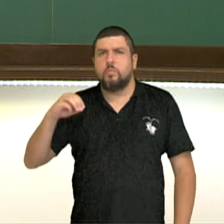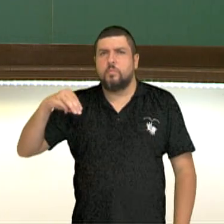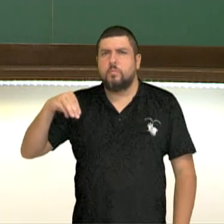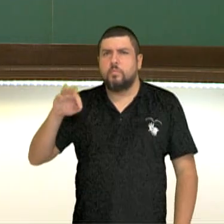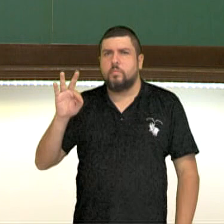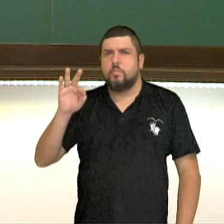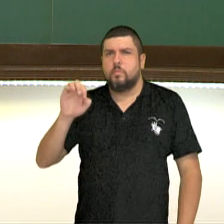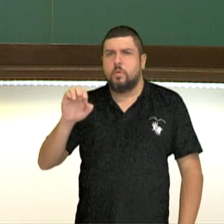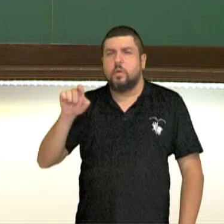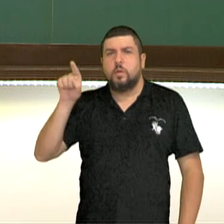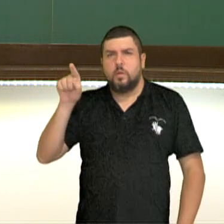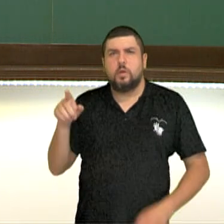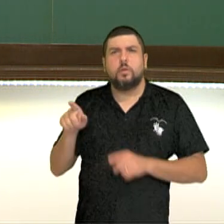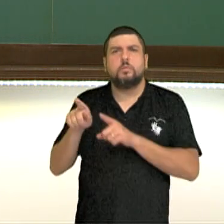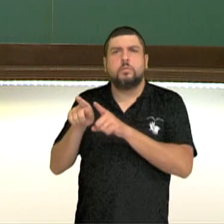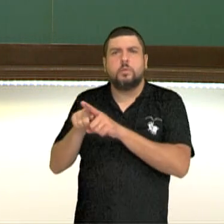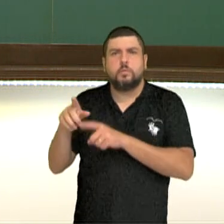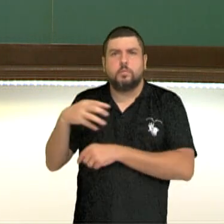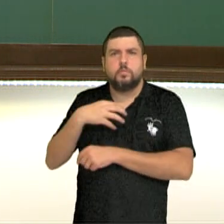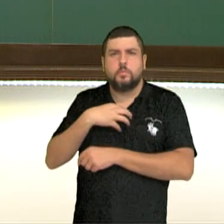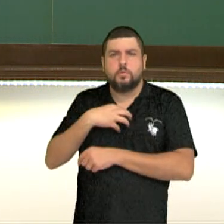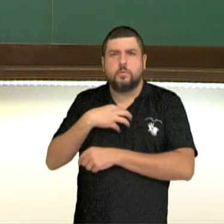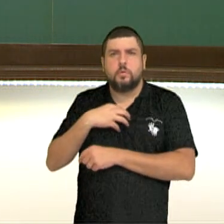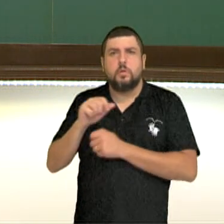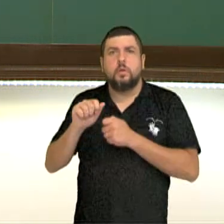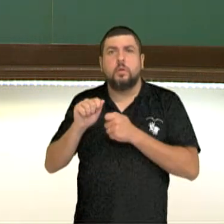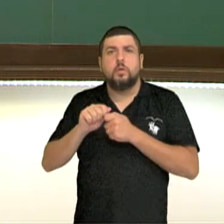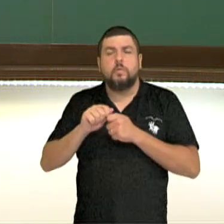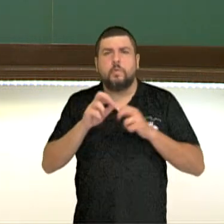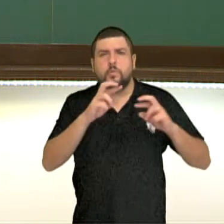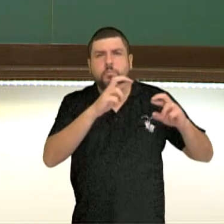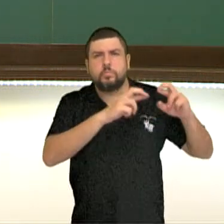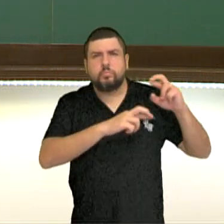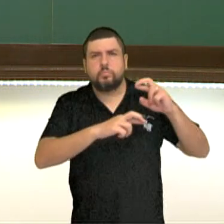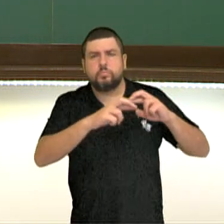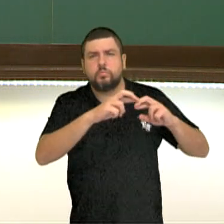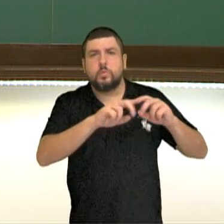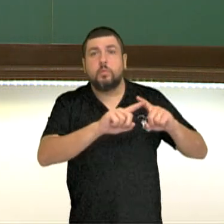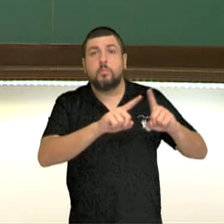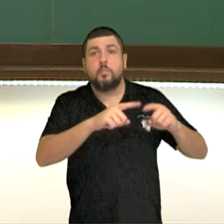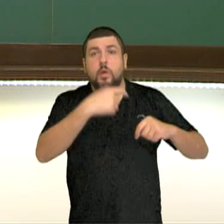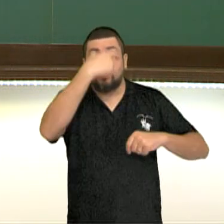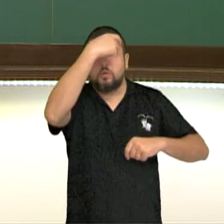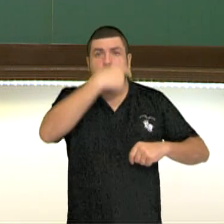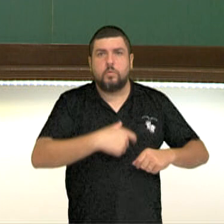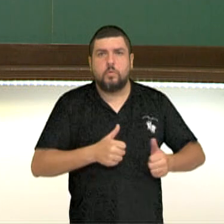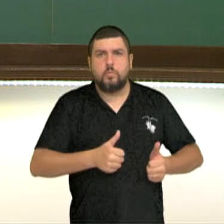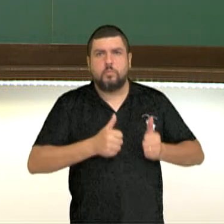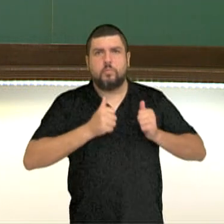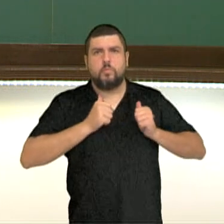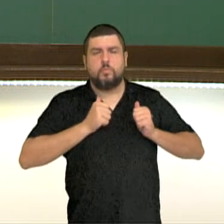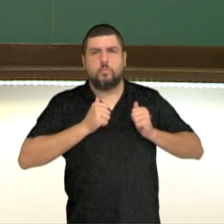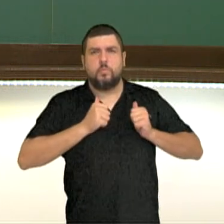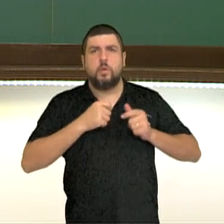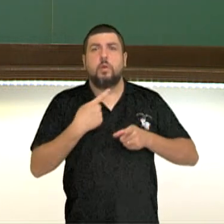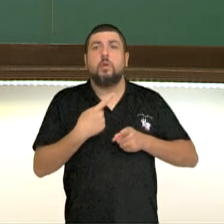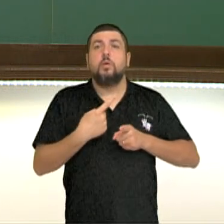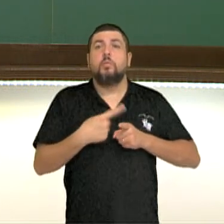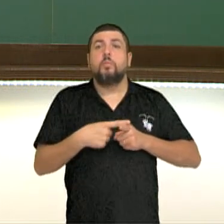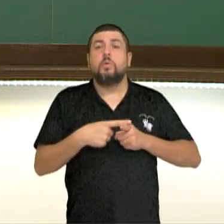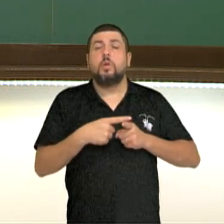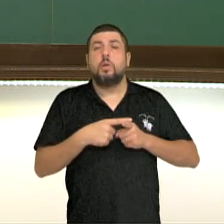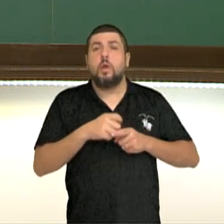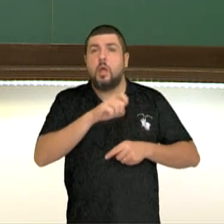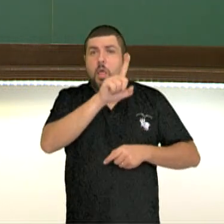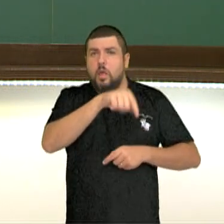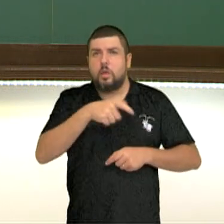era entusiasta, que era a análise de uma certa neutralidade da ciência, no sentido do